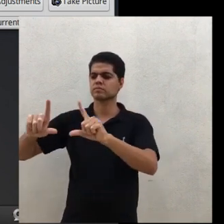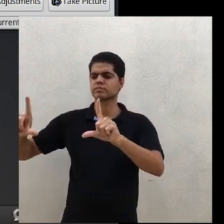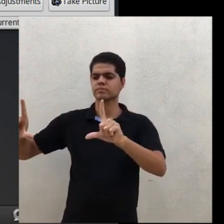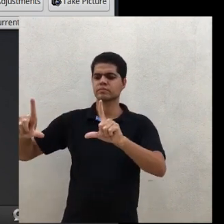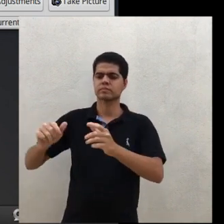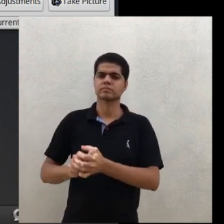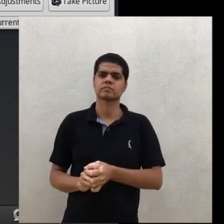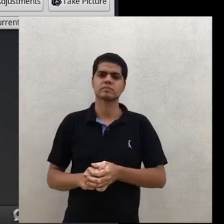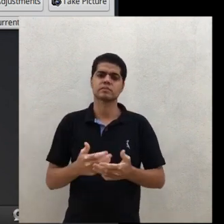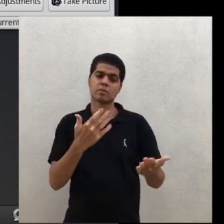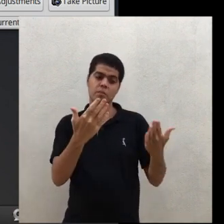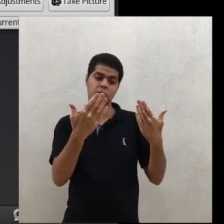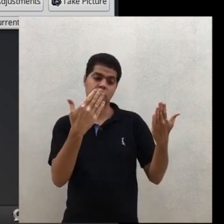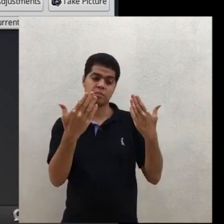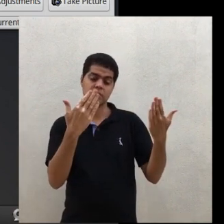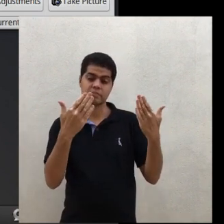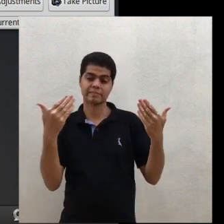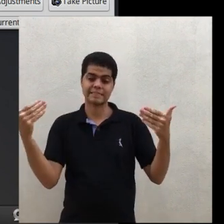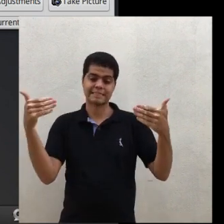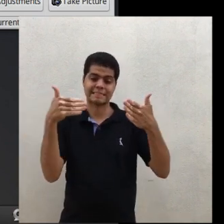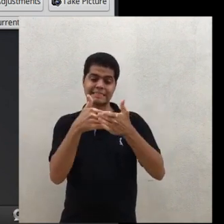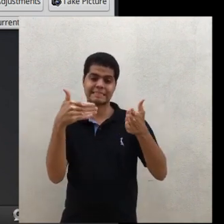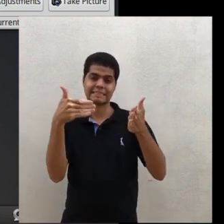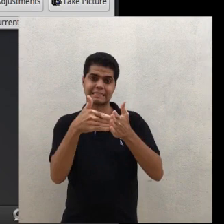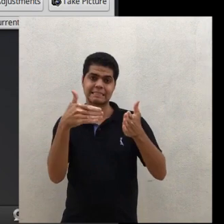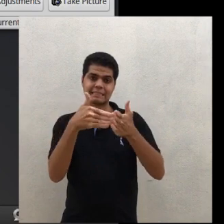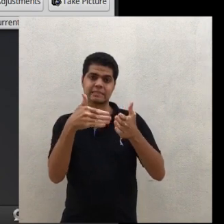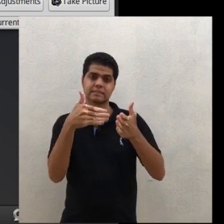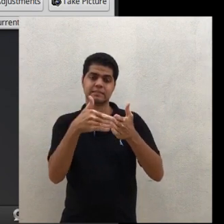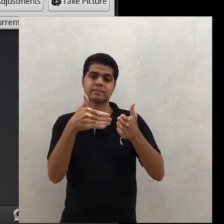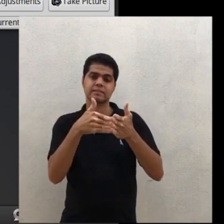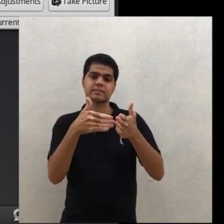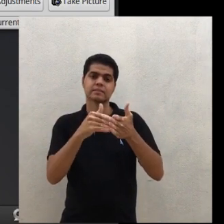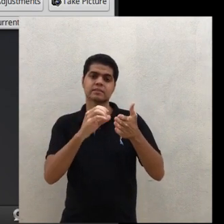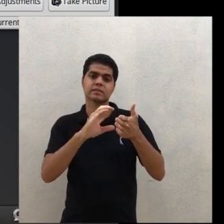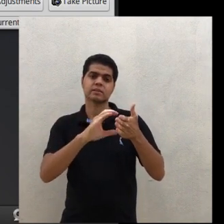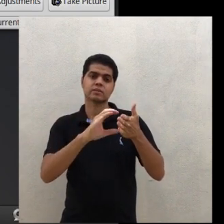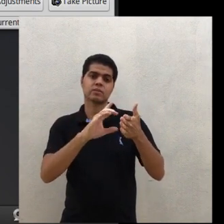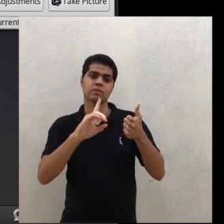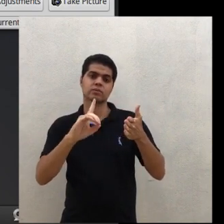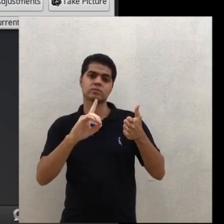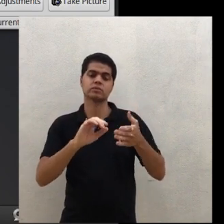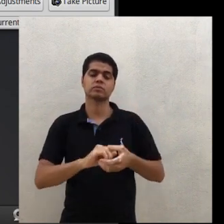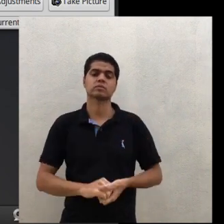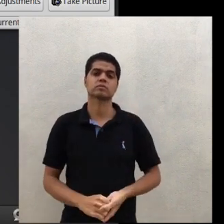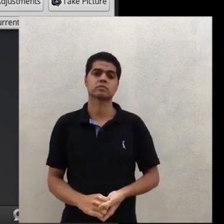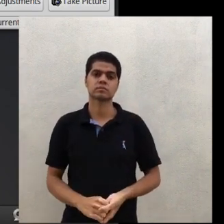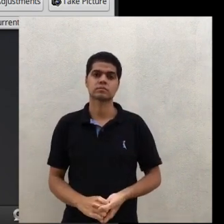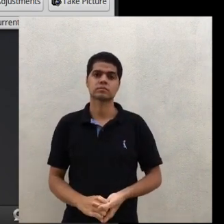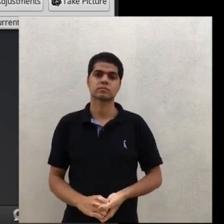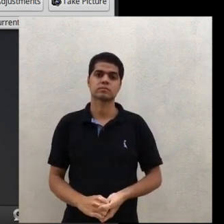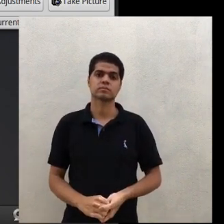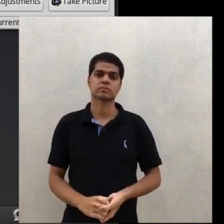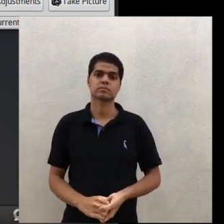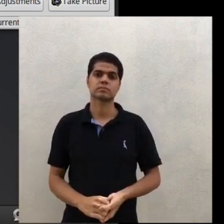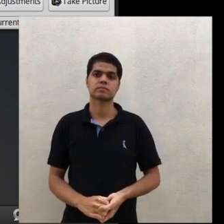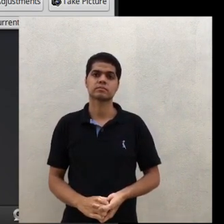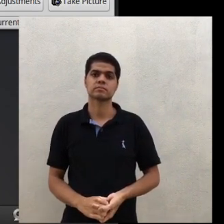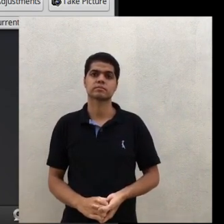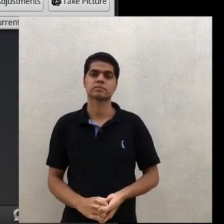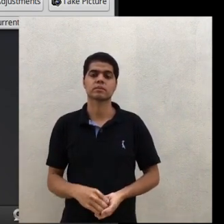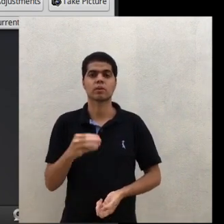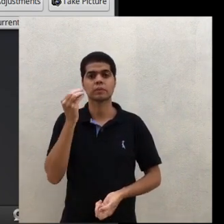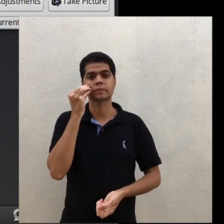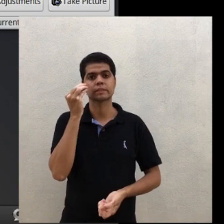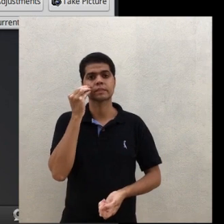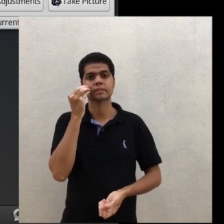não testei ainda, só que antes de executar, eu vou fazer diferente. Eu vou pegar ele aqui, Ctrl X,